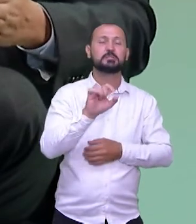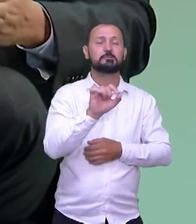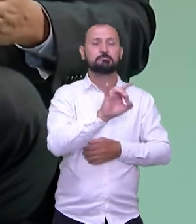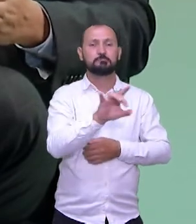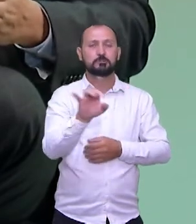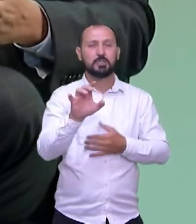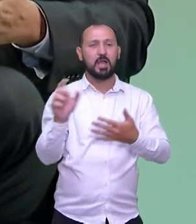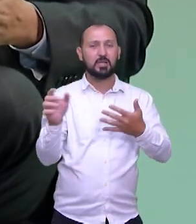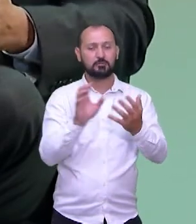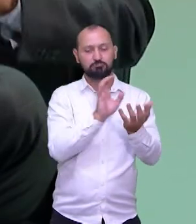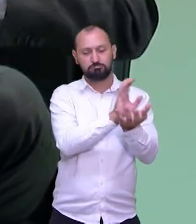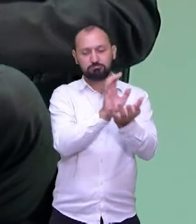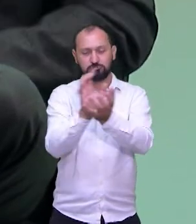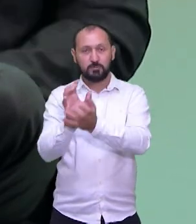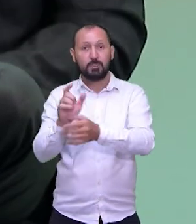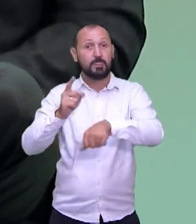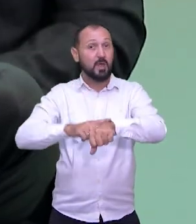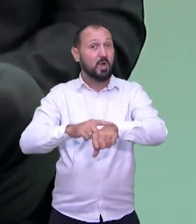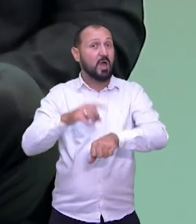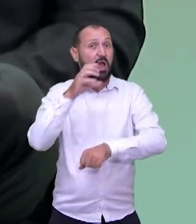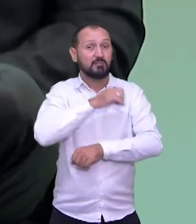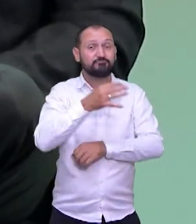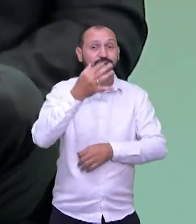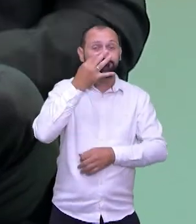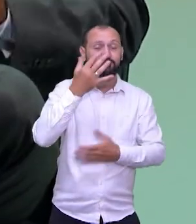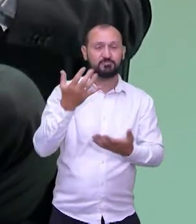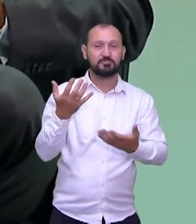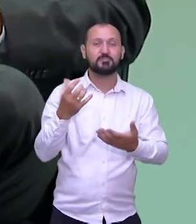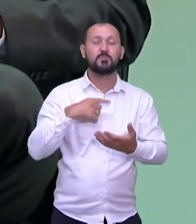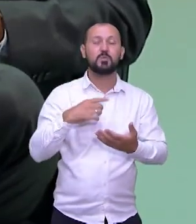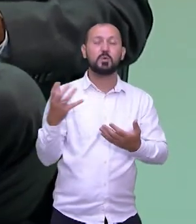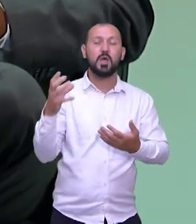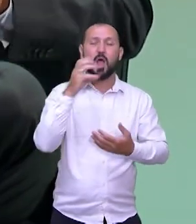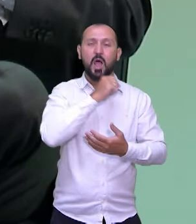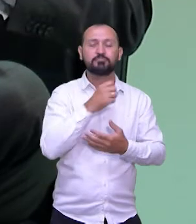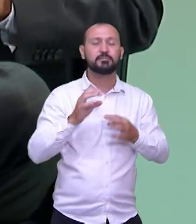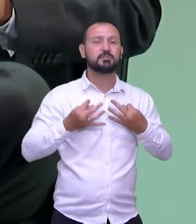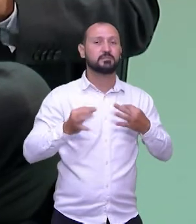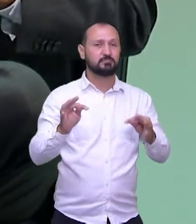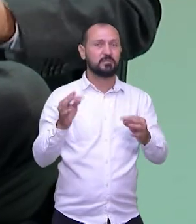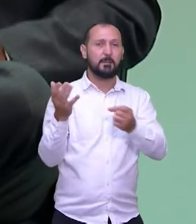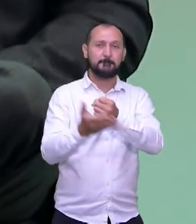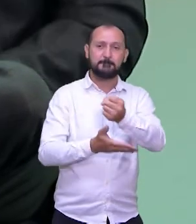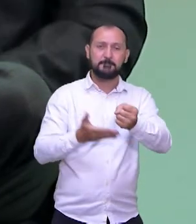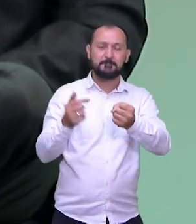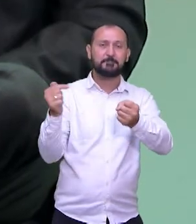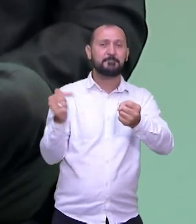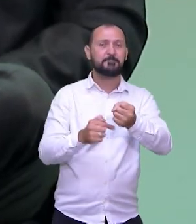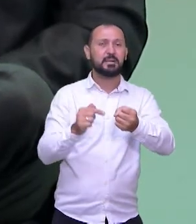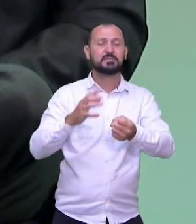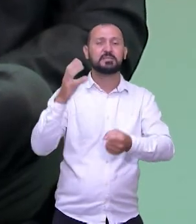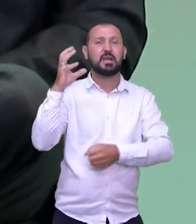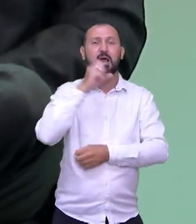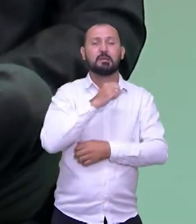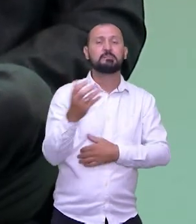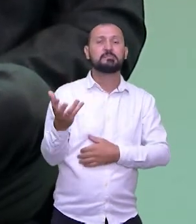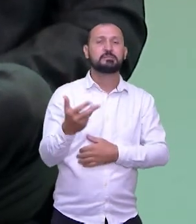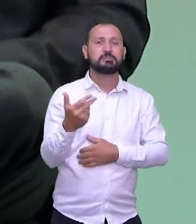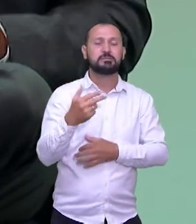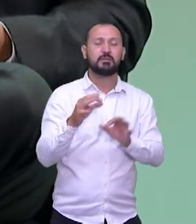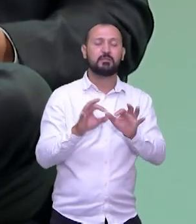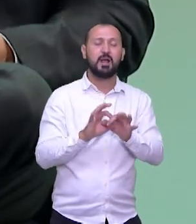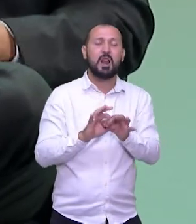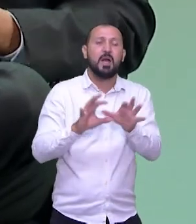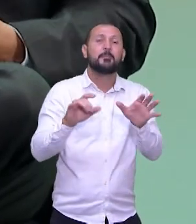cima de cada segmento, isso em tempo real. Então, a tecnologia, isso, hoje, representa para a gente velocidade,